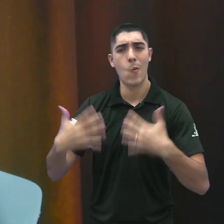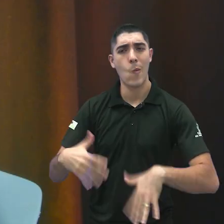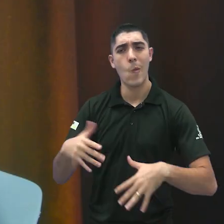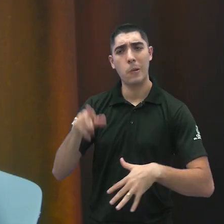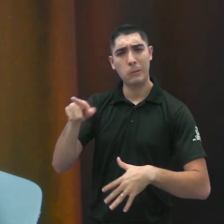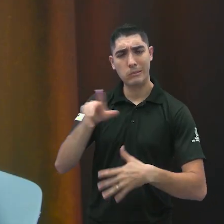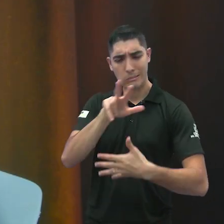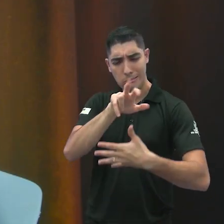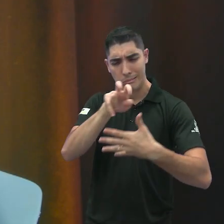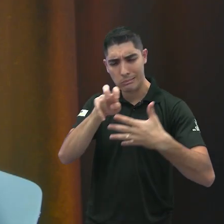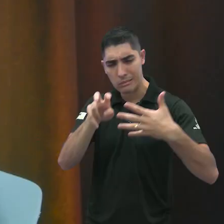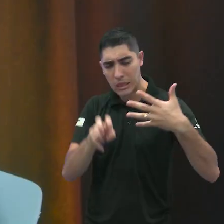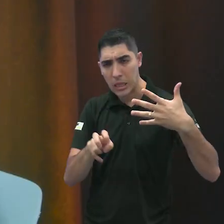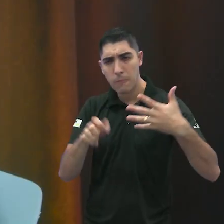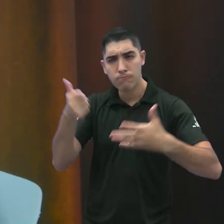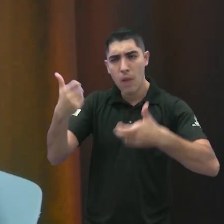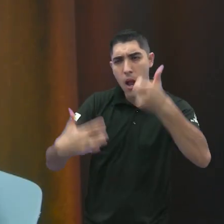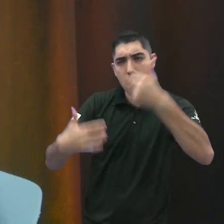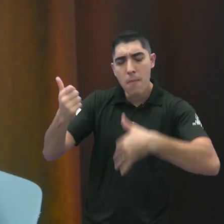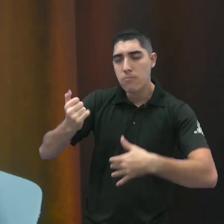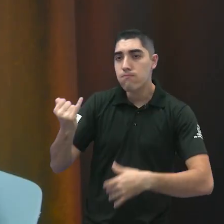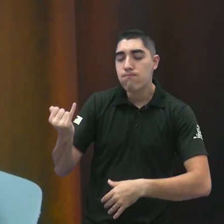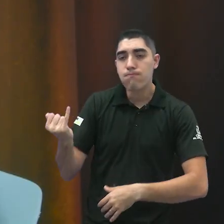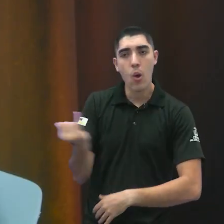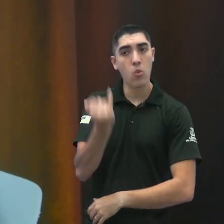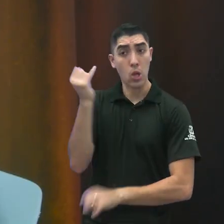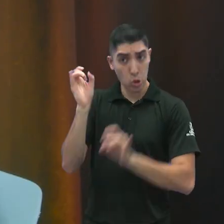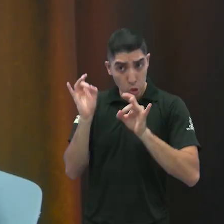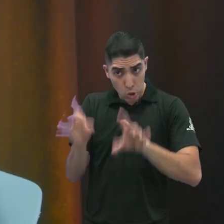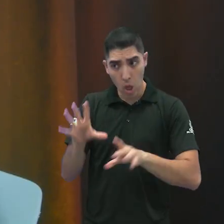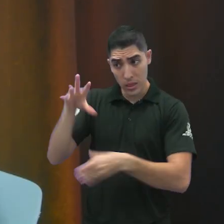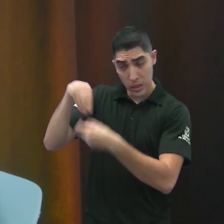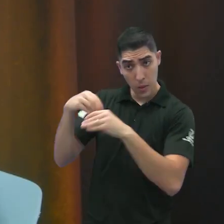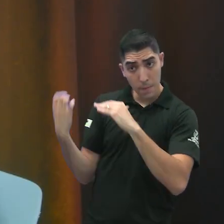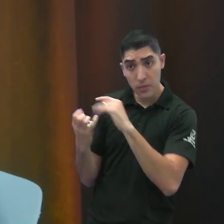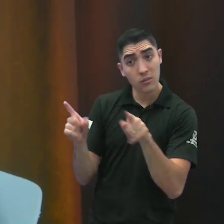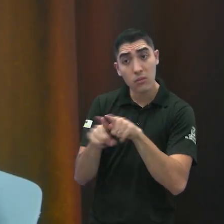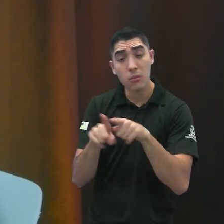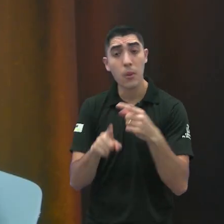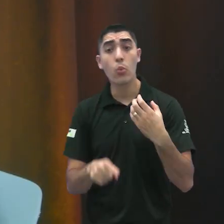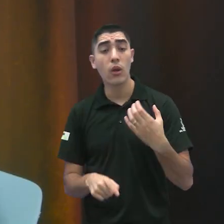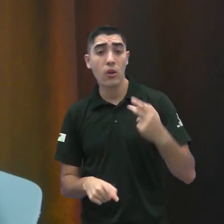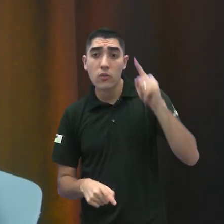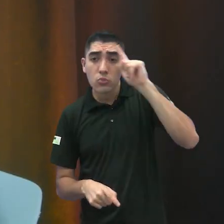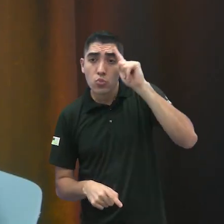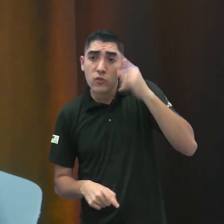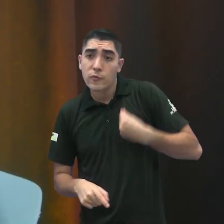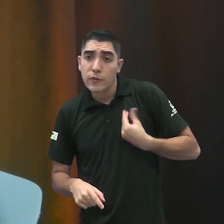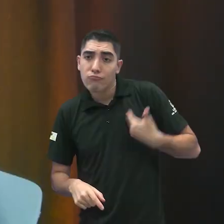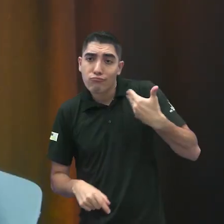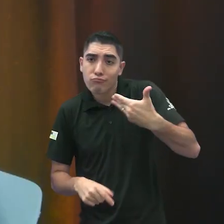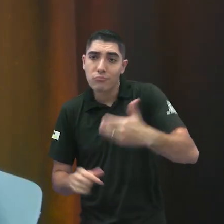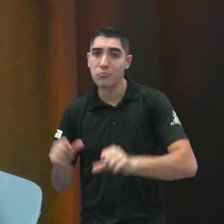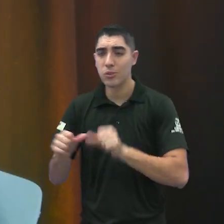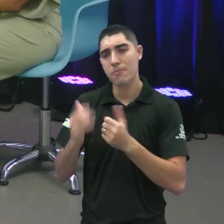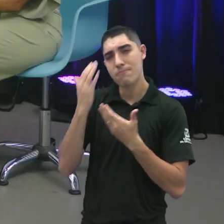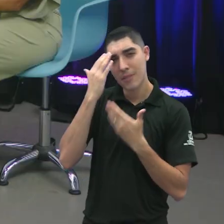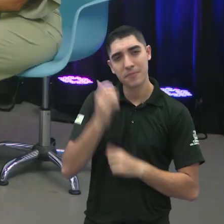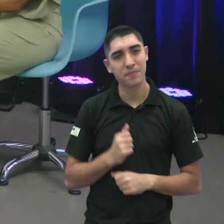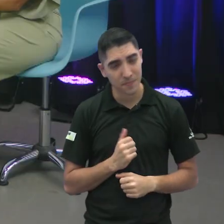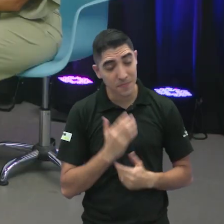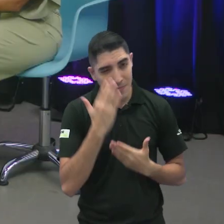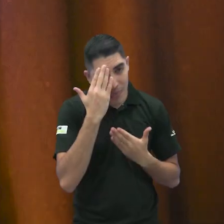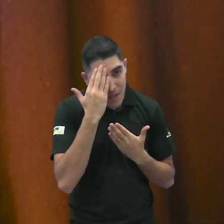gente startou esse tema que é super importante, né? Não só nas relações corporativas, mas na nossa relação do dia a dia, né?